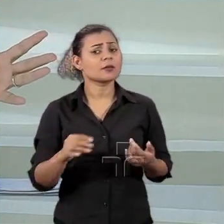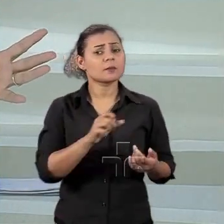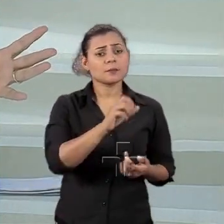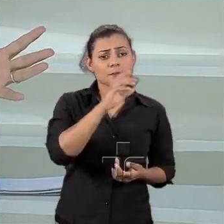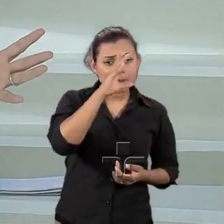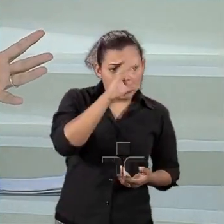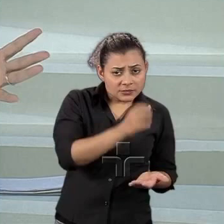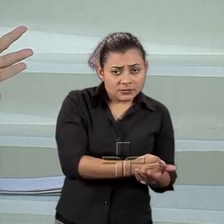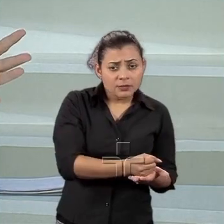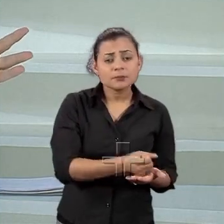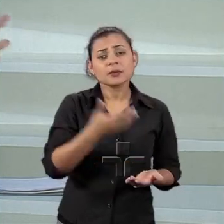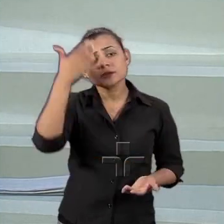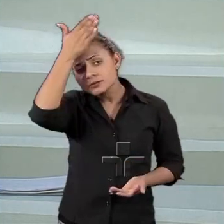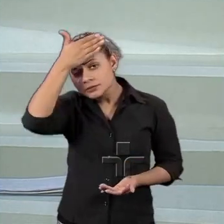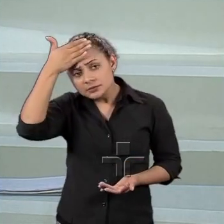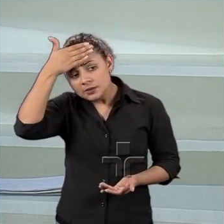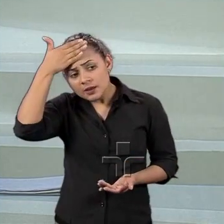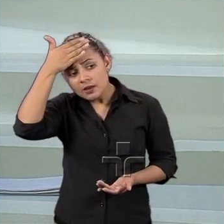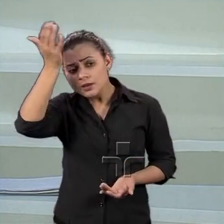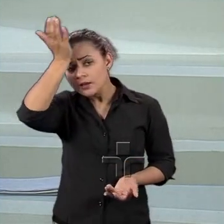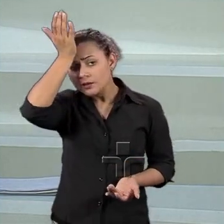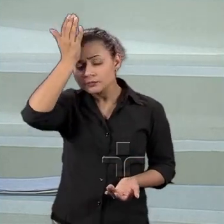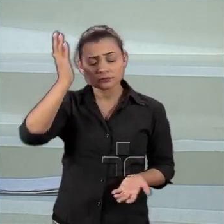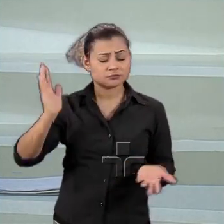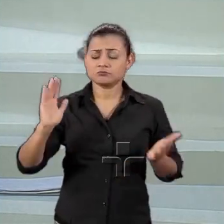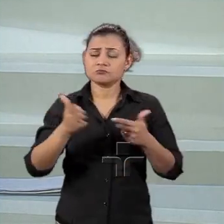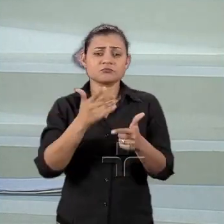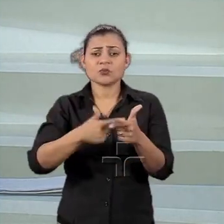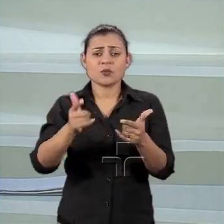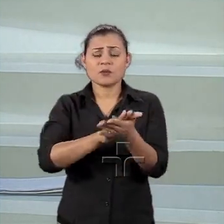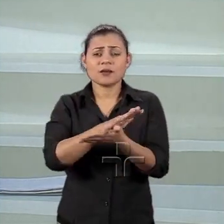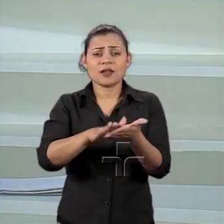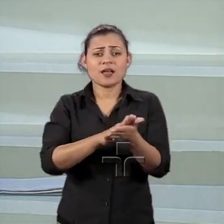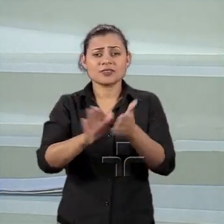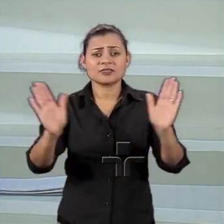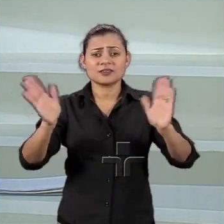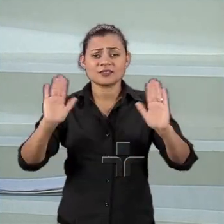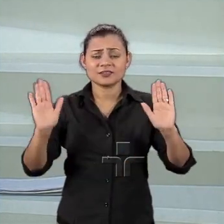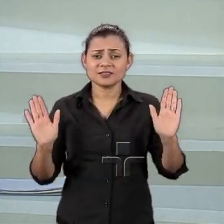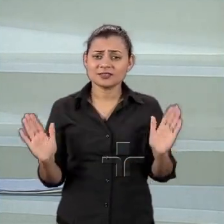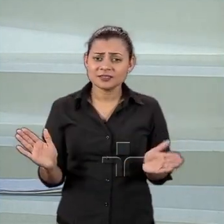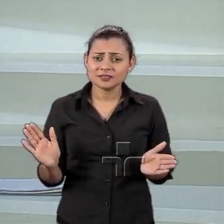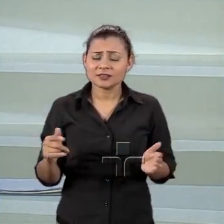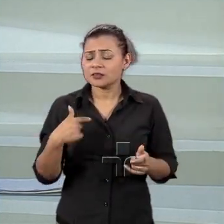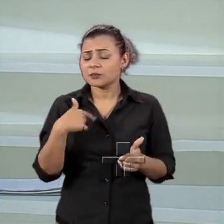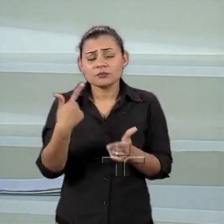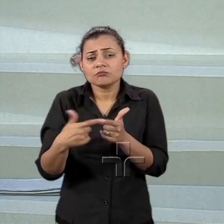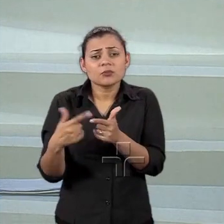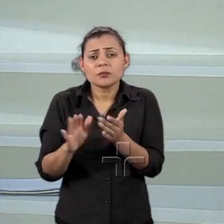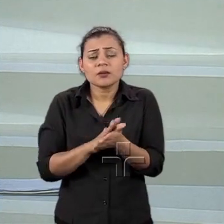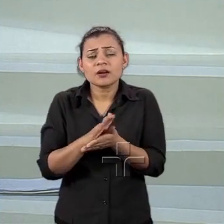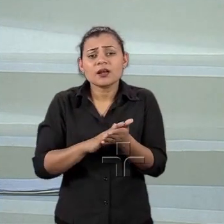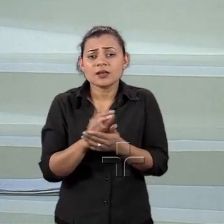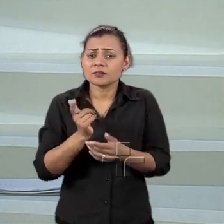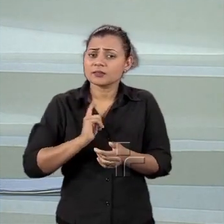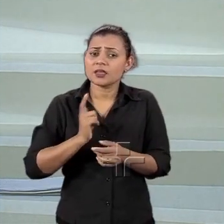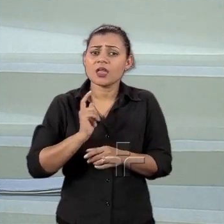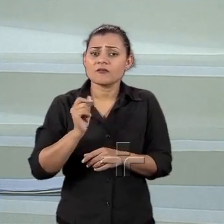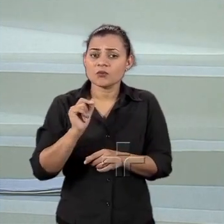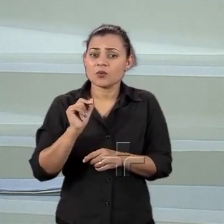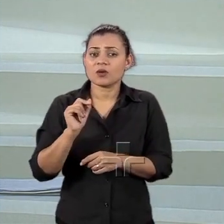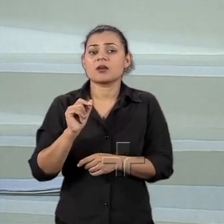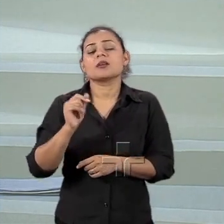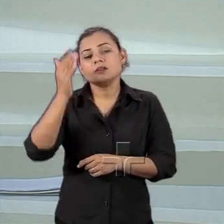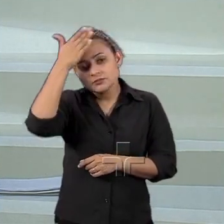problema? É algum crime? O Partido Verde apoiou ele no segundo turno, havia uma identidade programática em relação à questão ambiental com o José Serra